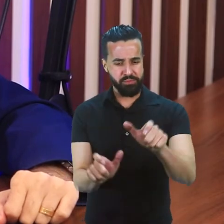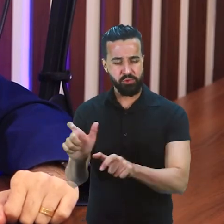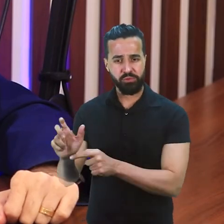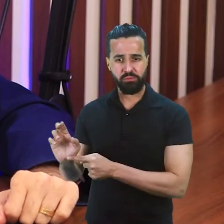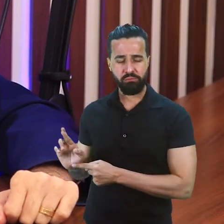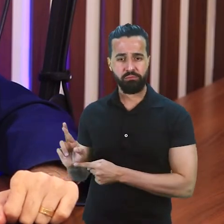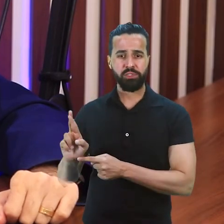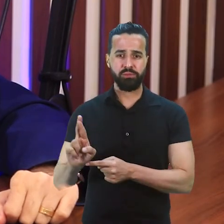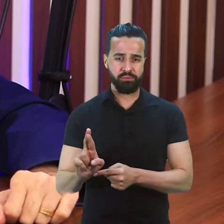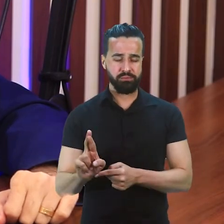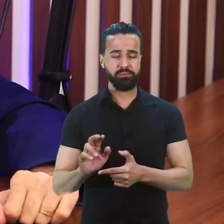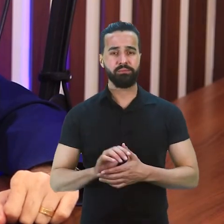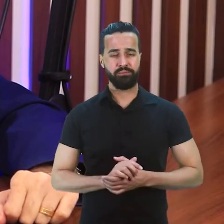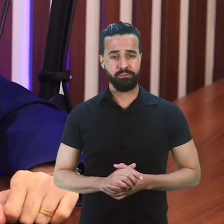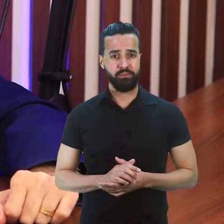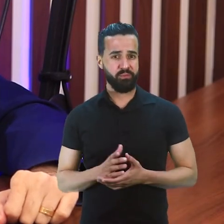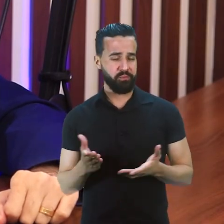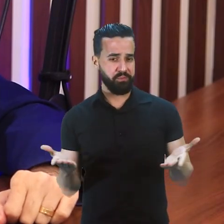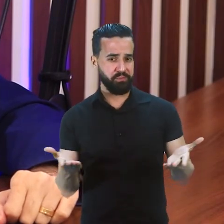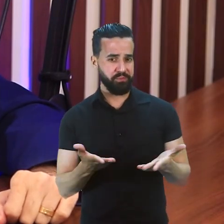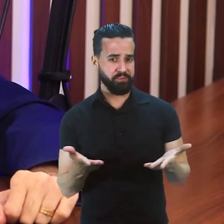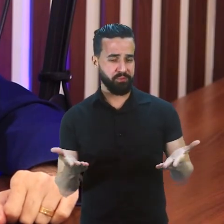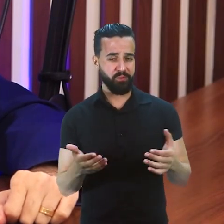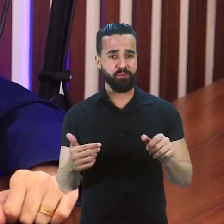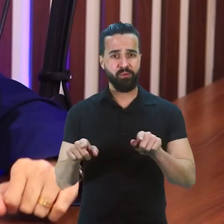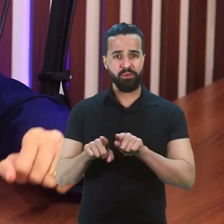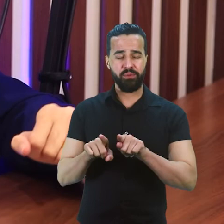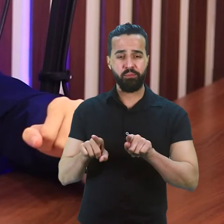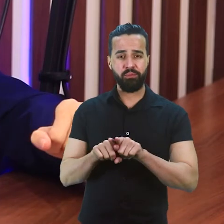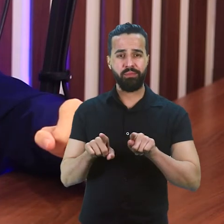Né? Estou agora, inclusive,